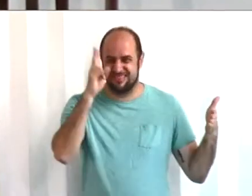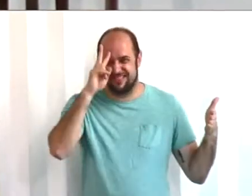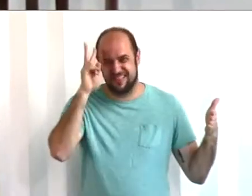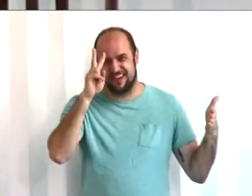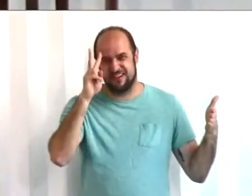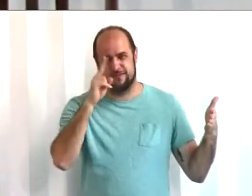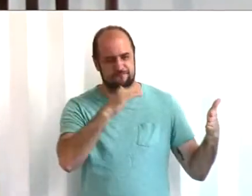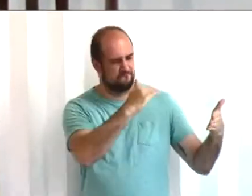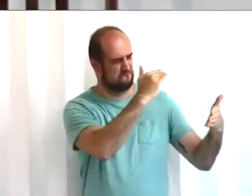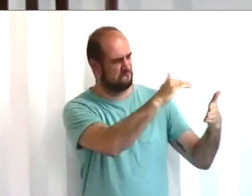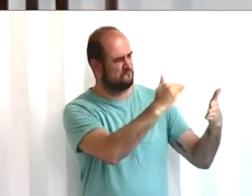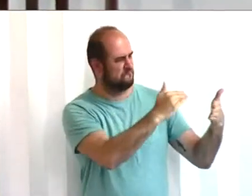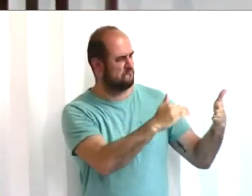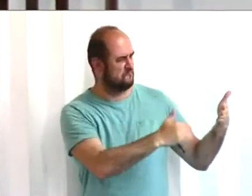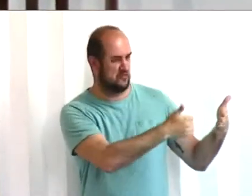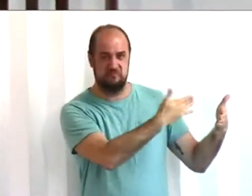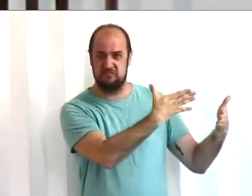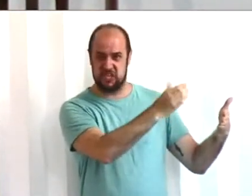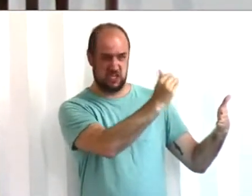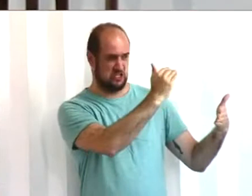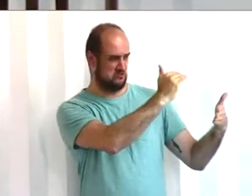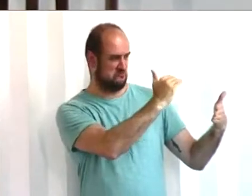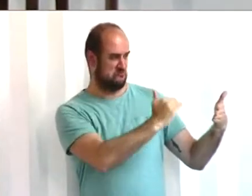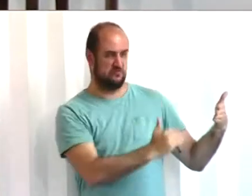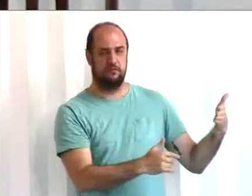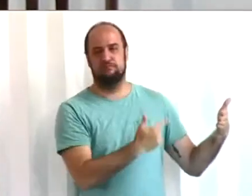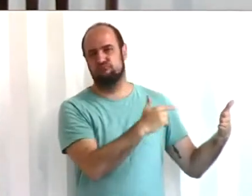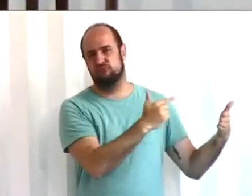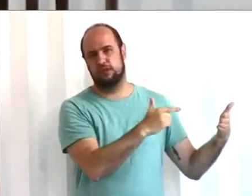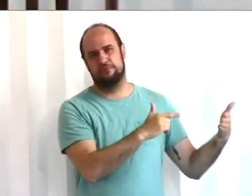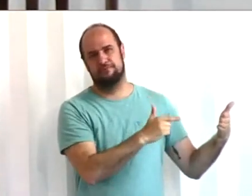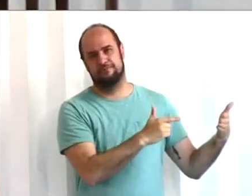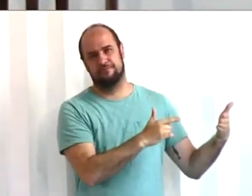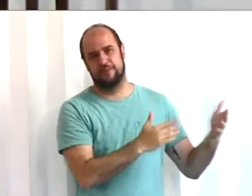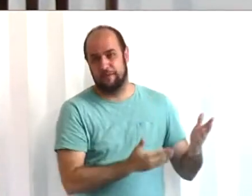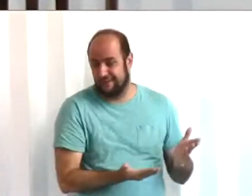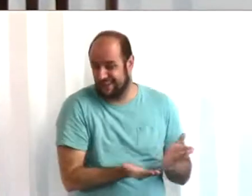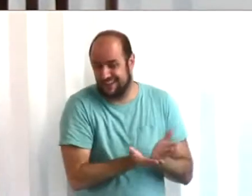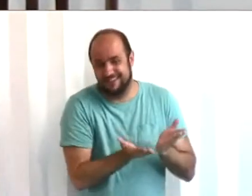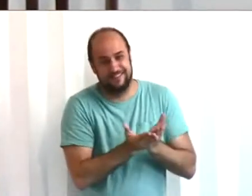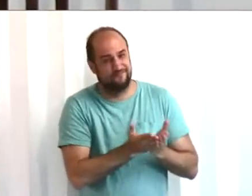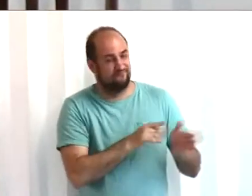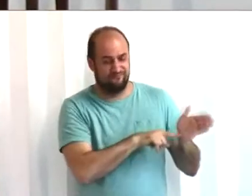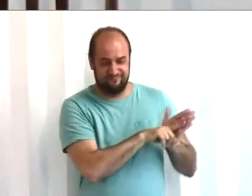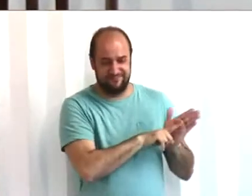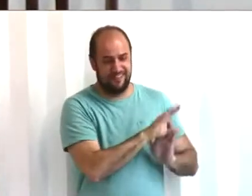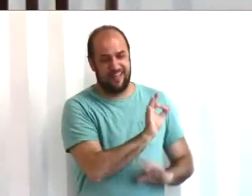nos primeiros 10 assuntos buscados, nem mesmo entre os crentes,